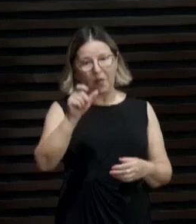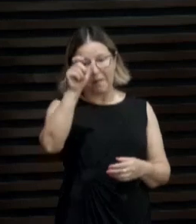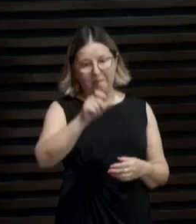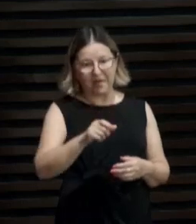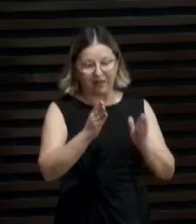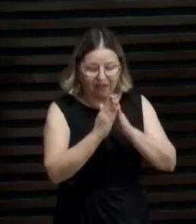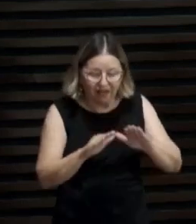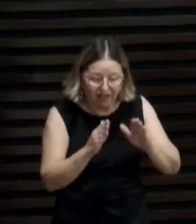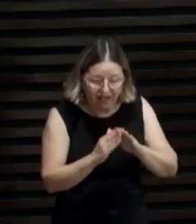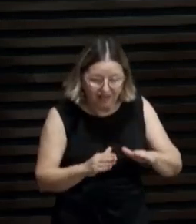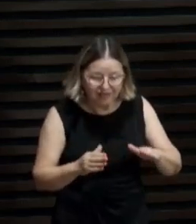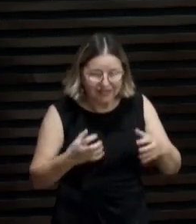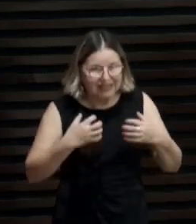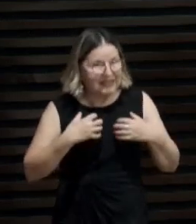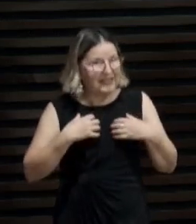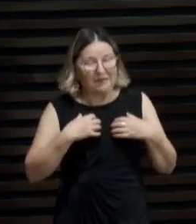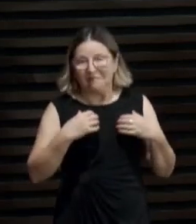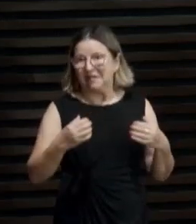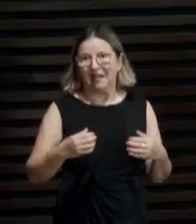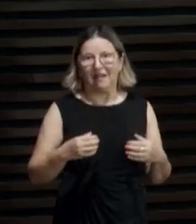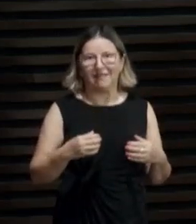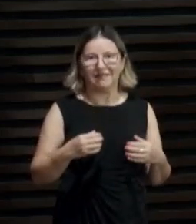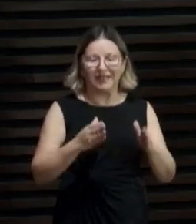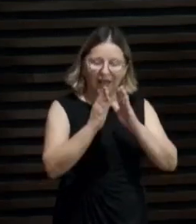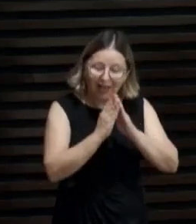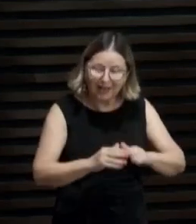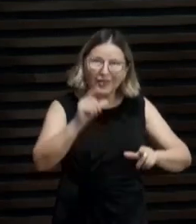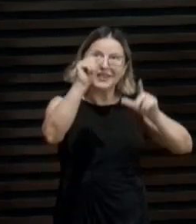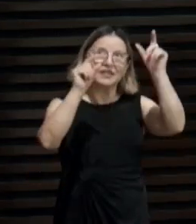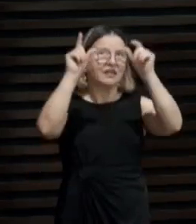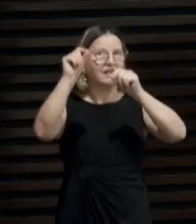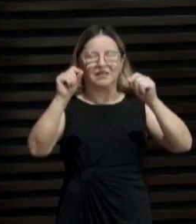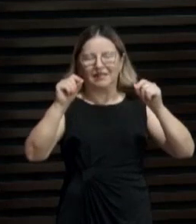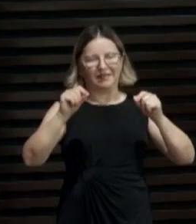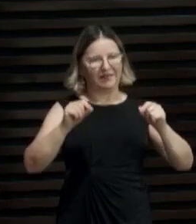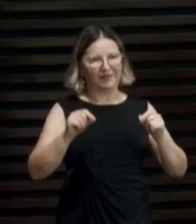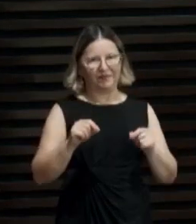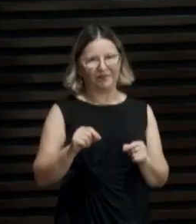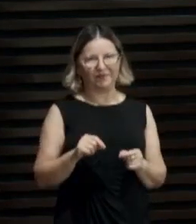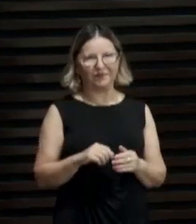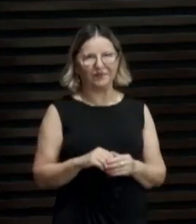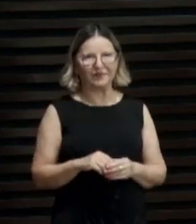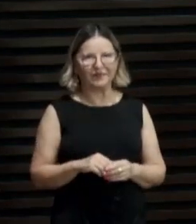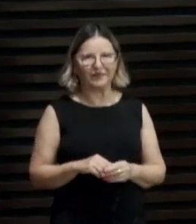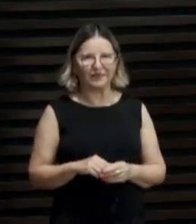sol, as estrelas. E aí nós vemos o misticismo envolvido nisso.